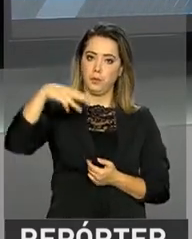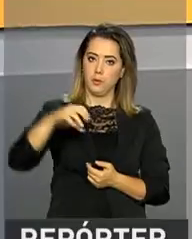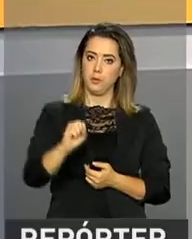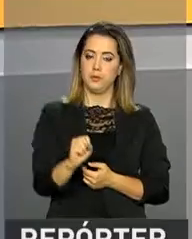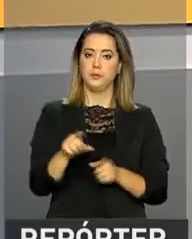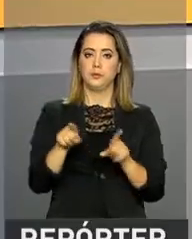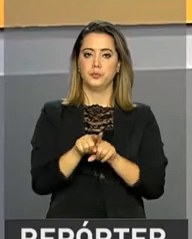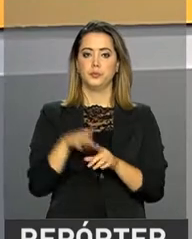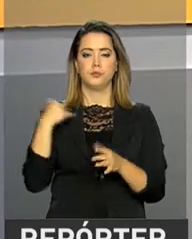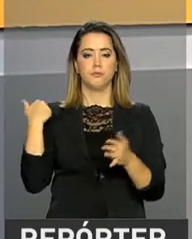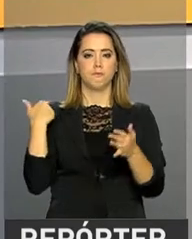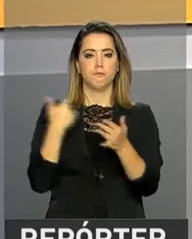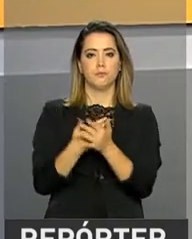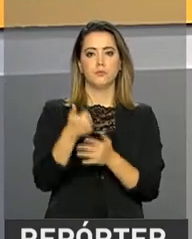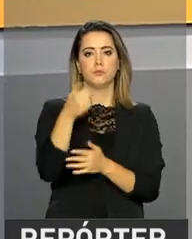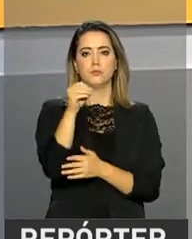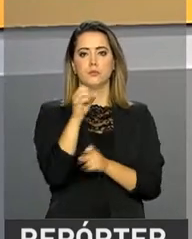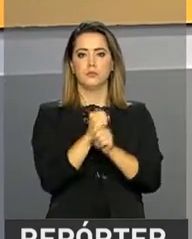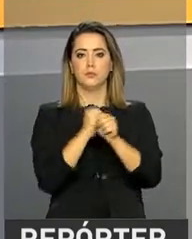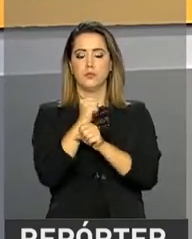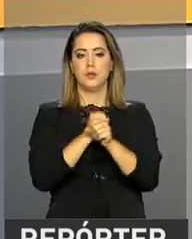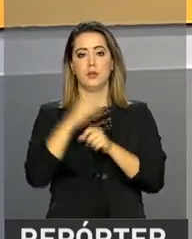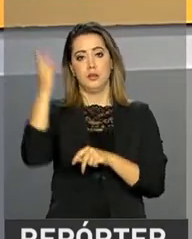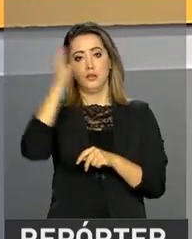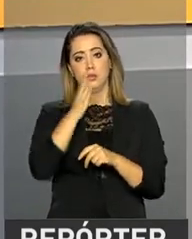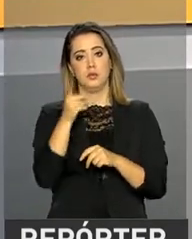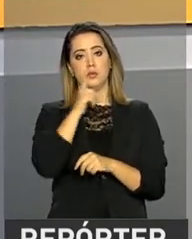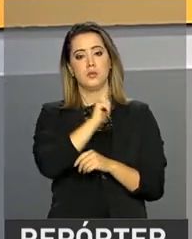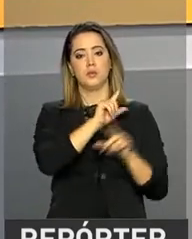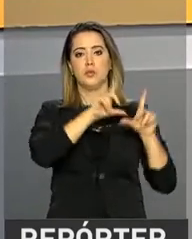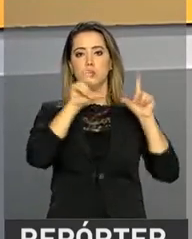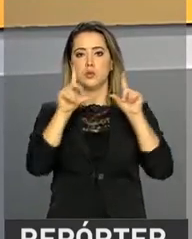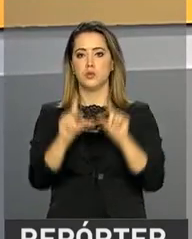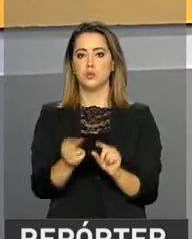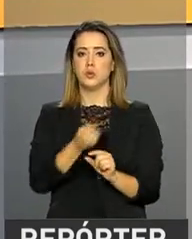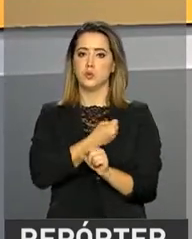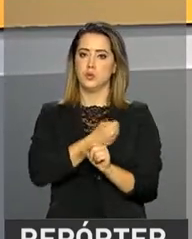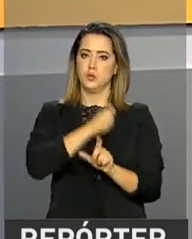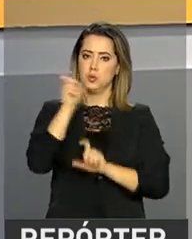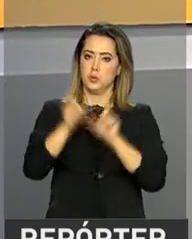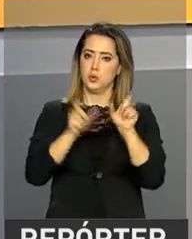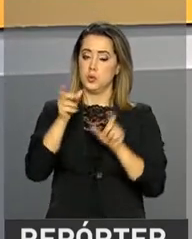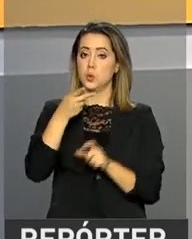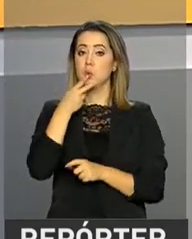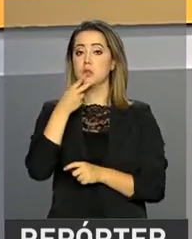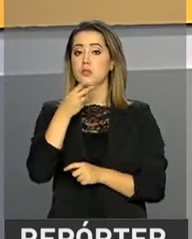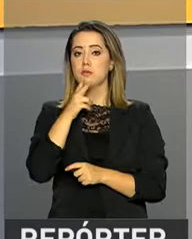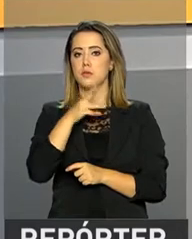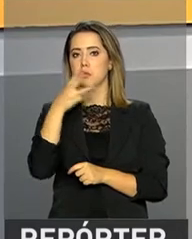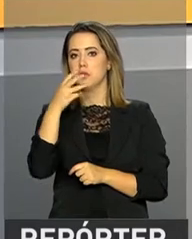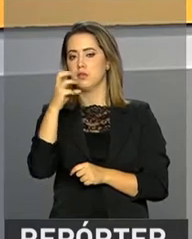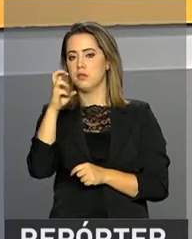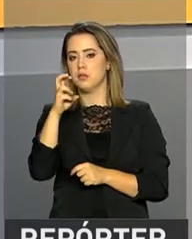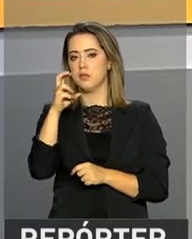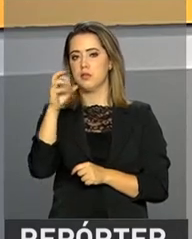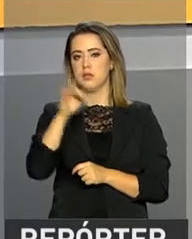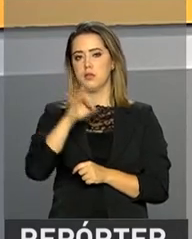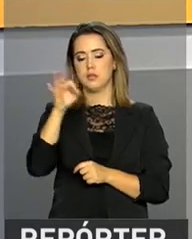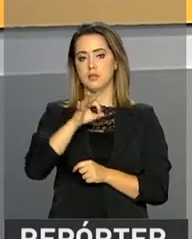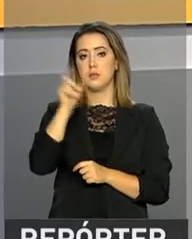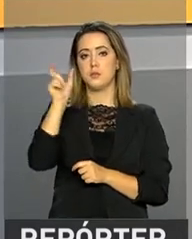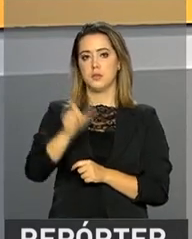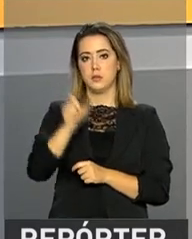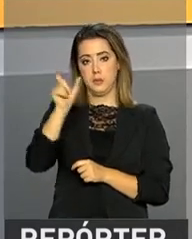Saúde. Nos últimos 10 anos, o Brasil conseguiu reduzir o número de fumantes em 35% e o número de